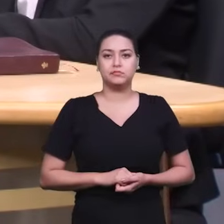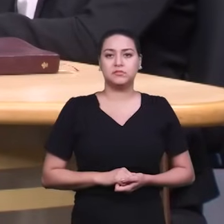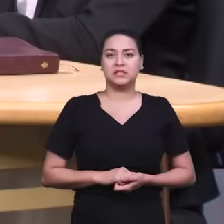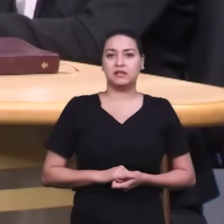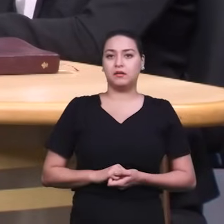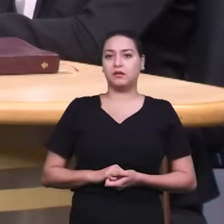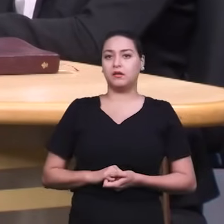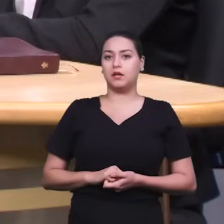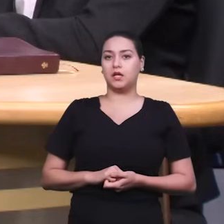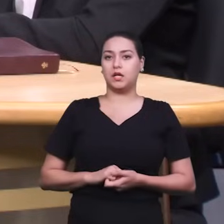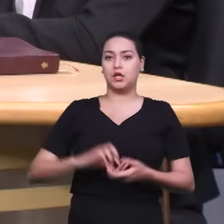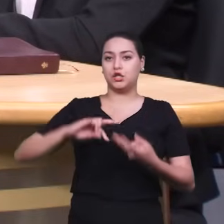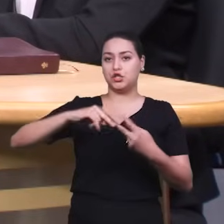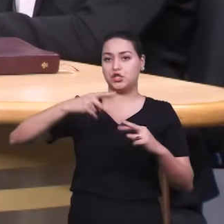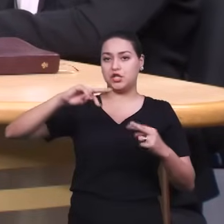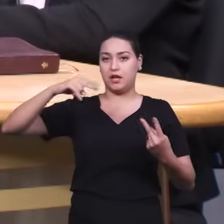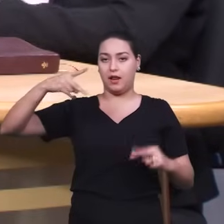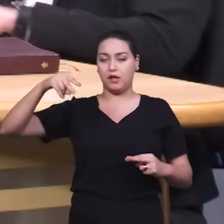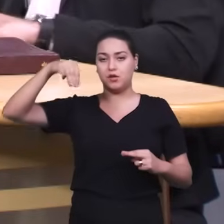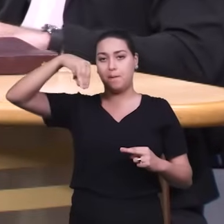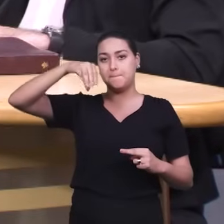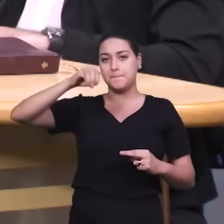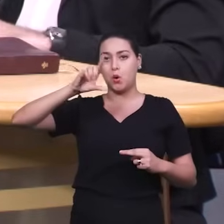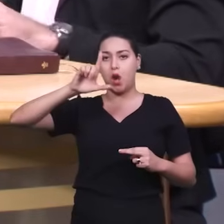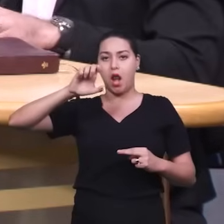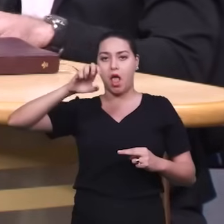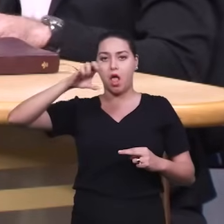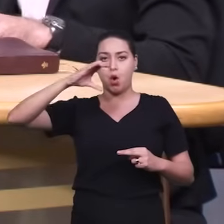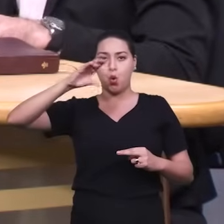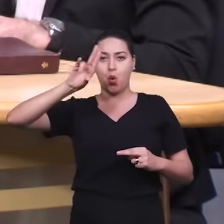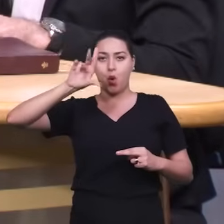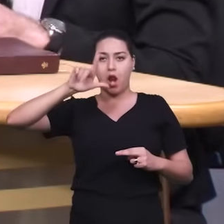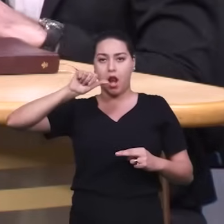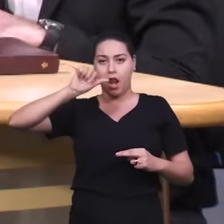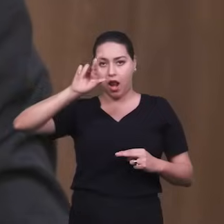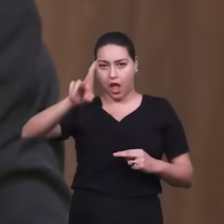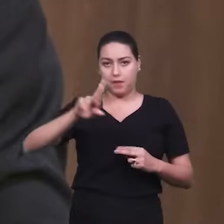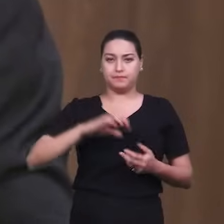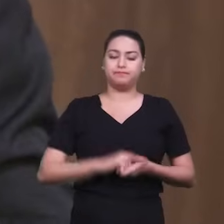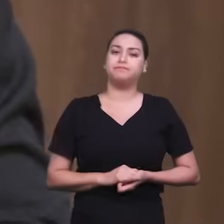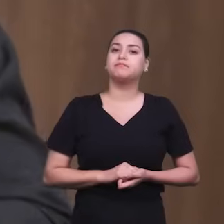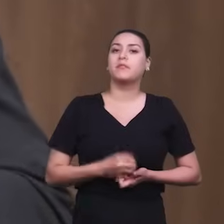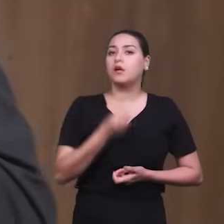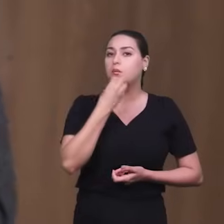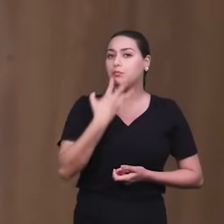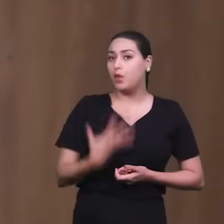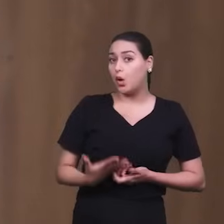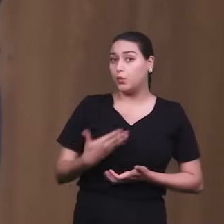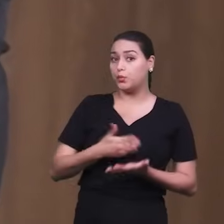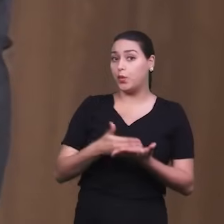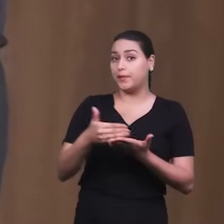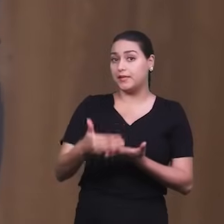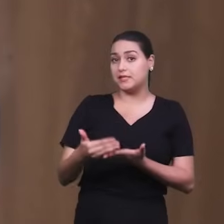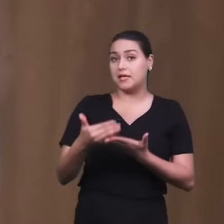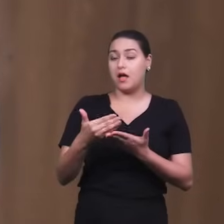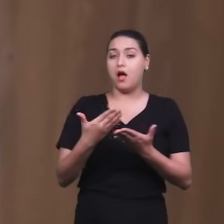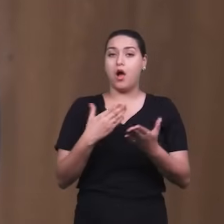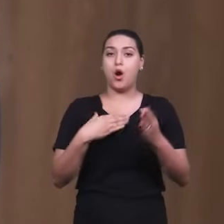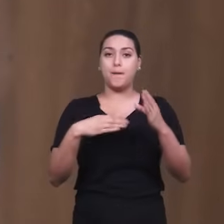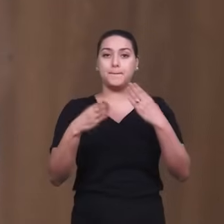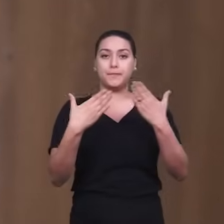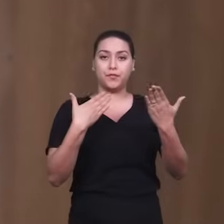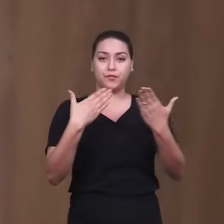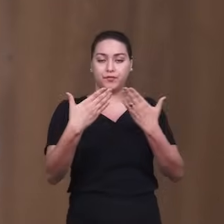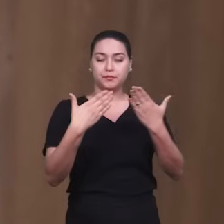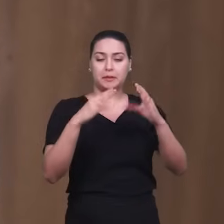na área da genética molecular. Muito bem, e eu gostaria já, para a gente poder iniciar aqui a nossa conversa, né,